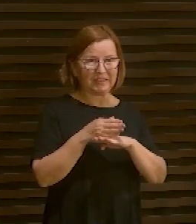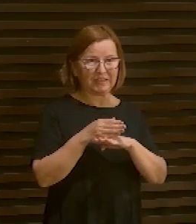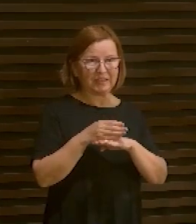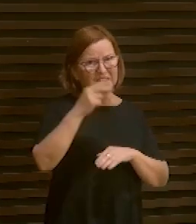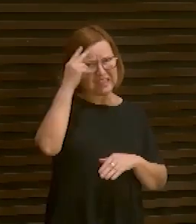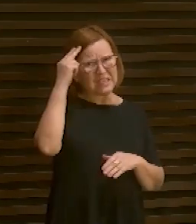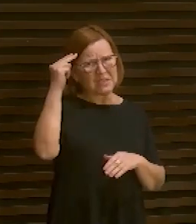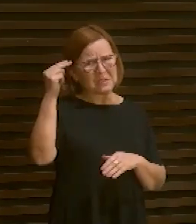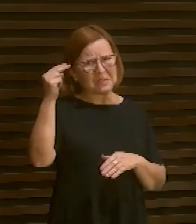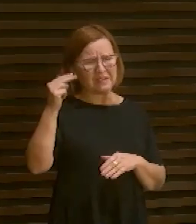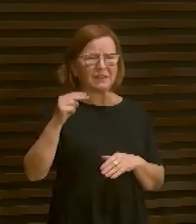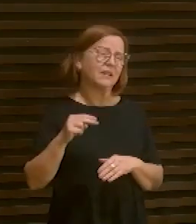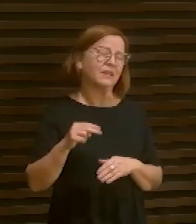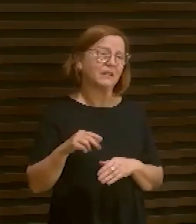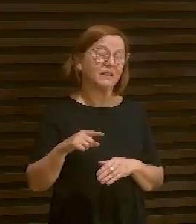dele.